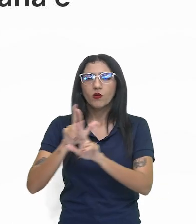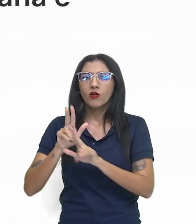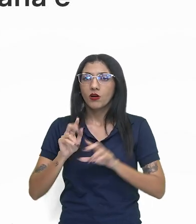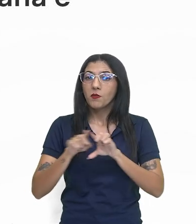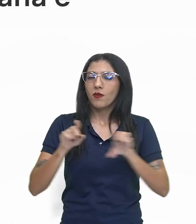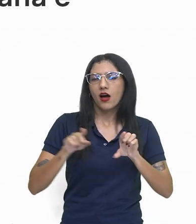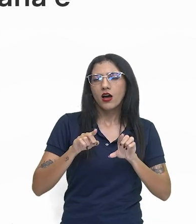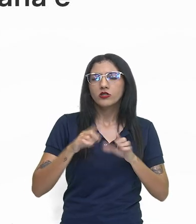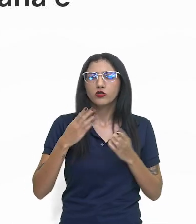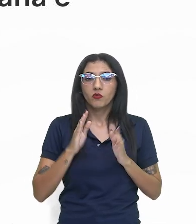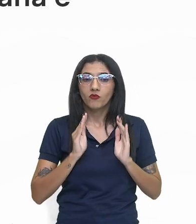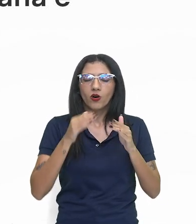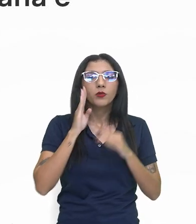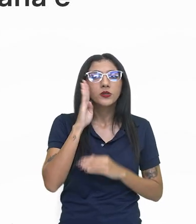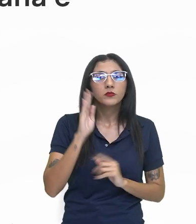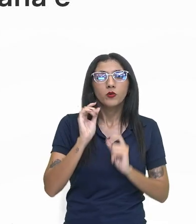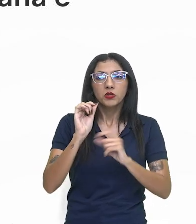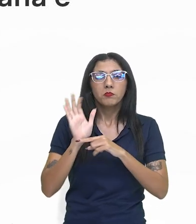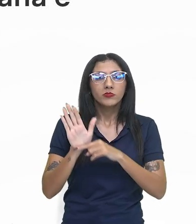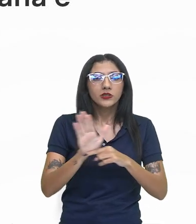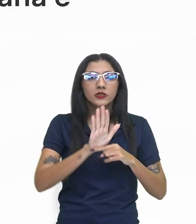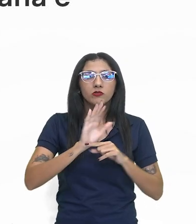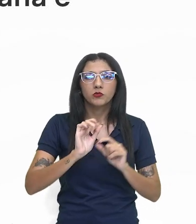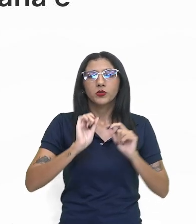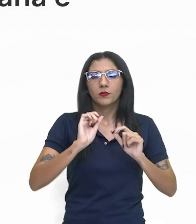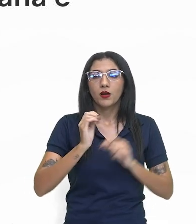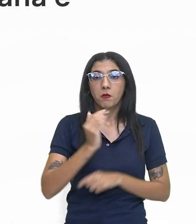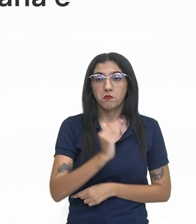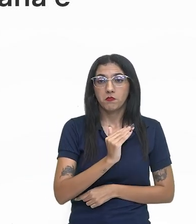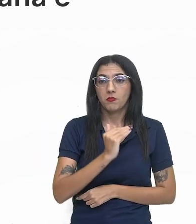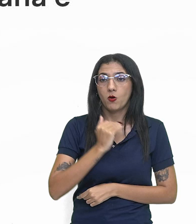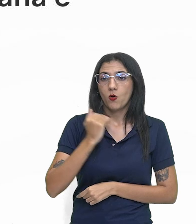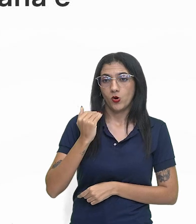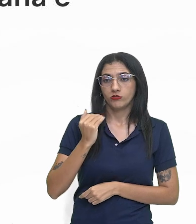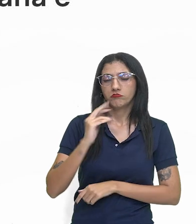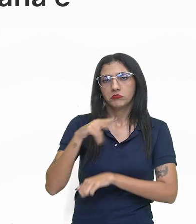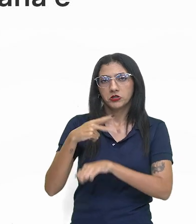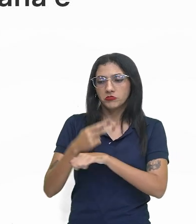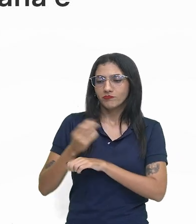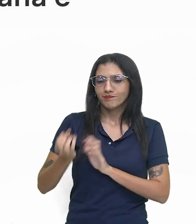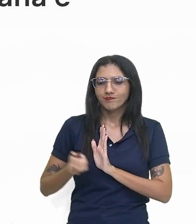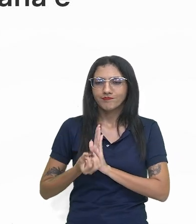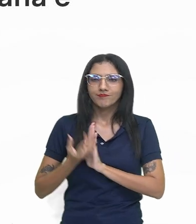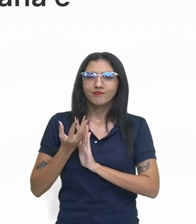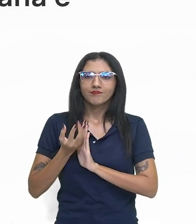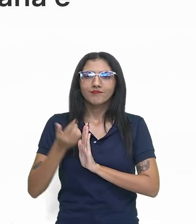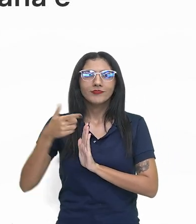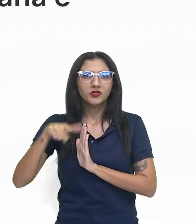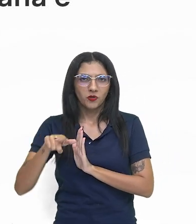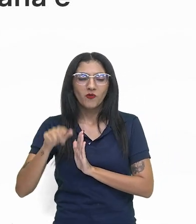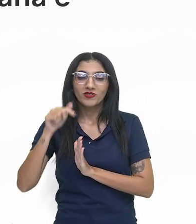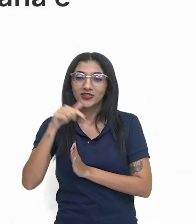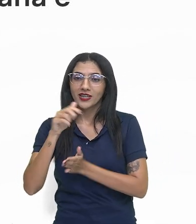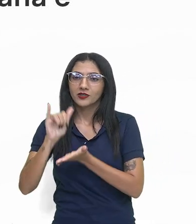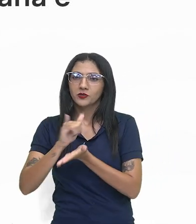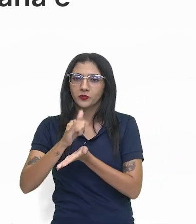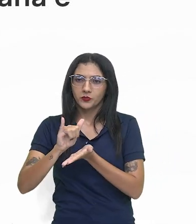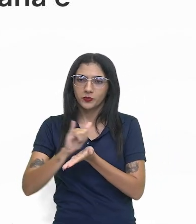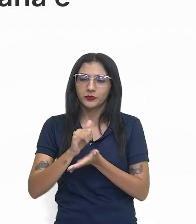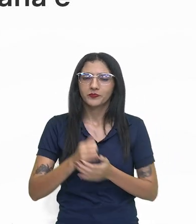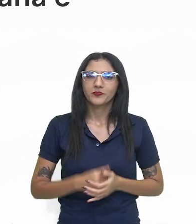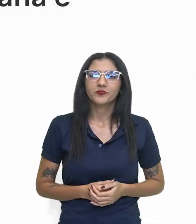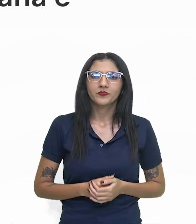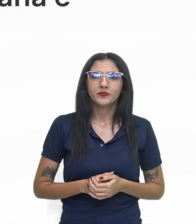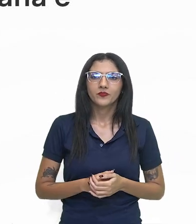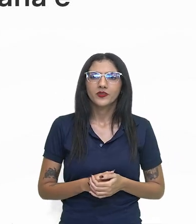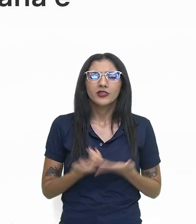mesma. Contando então a morte e a ressurreição do boi. Então, quando a gente lembra aí das